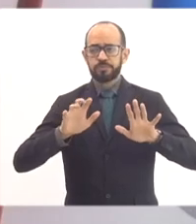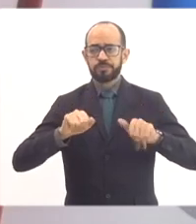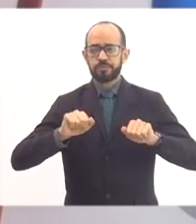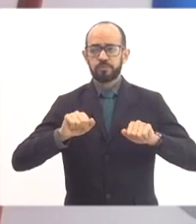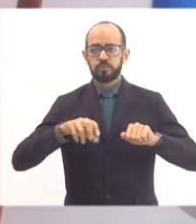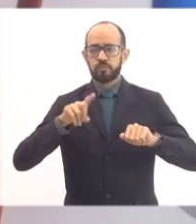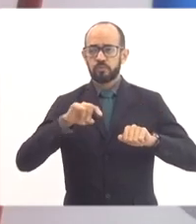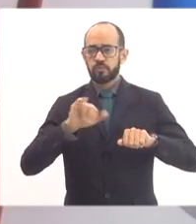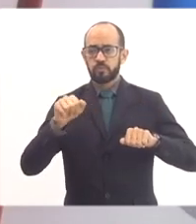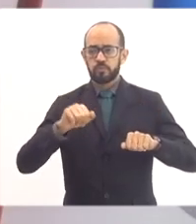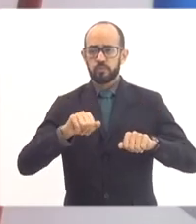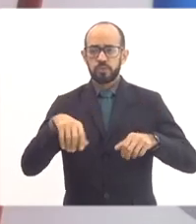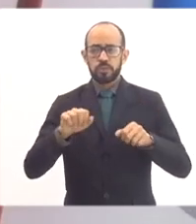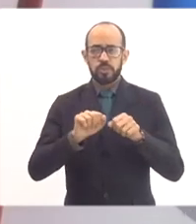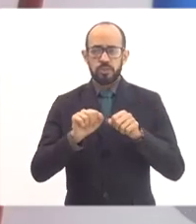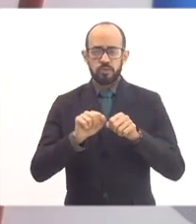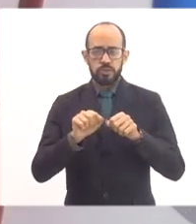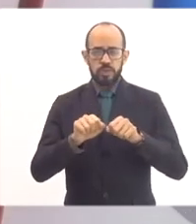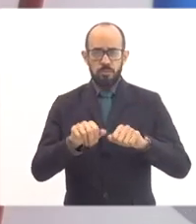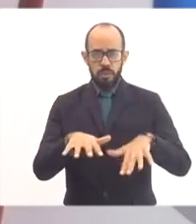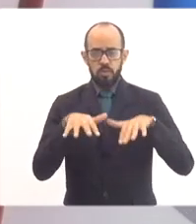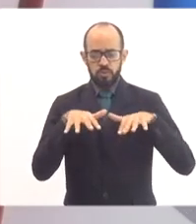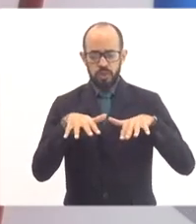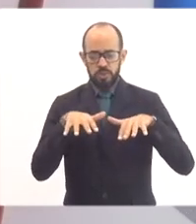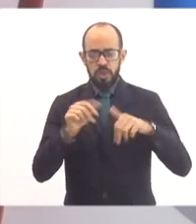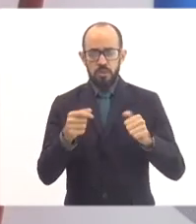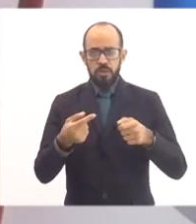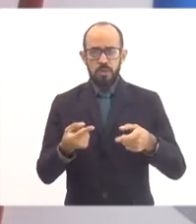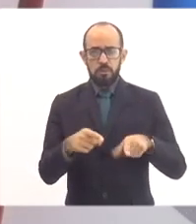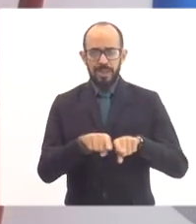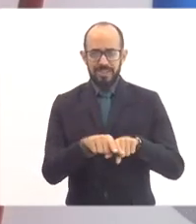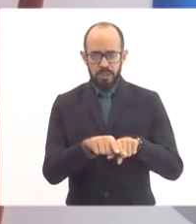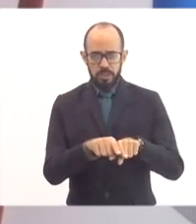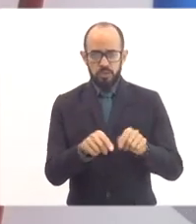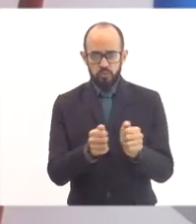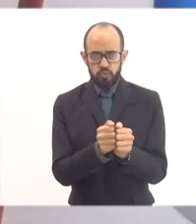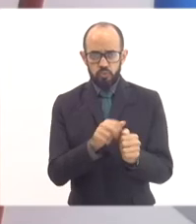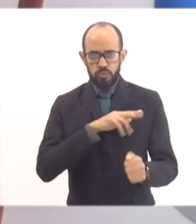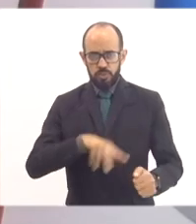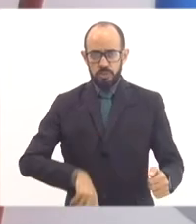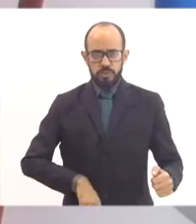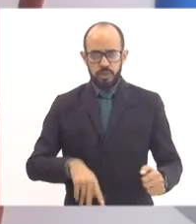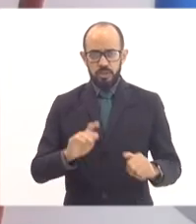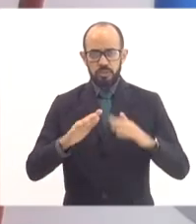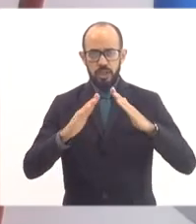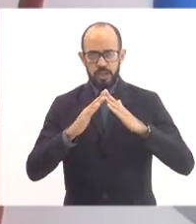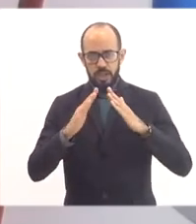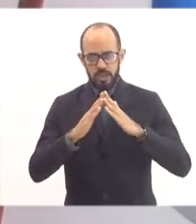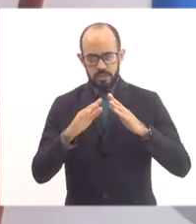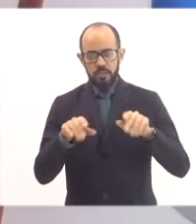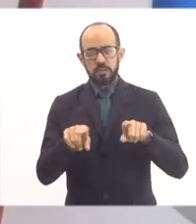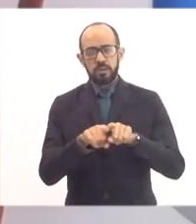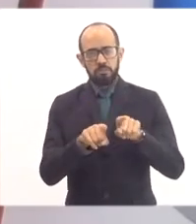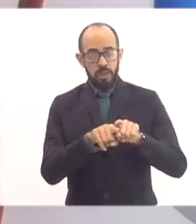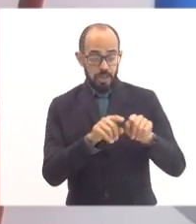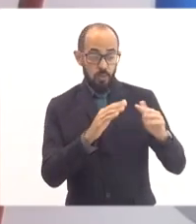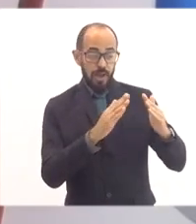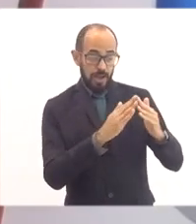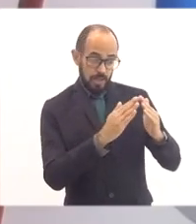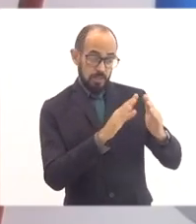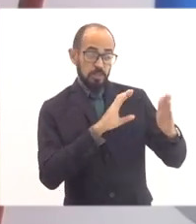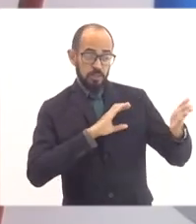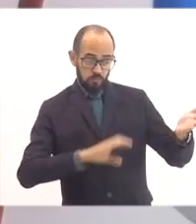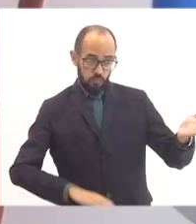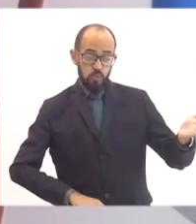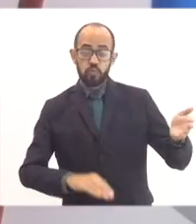uma realização de uma audiência aqui, em parceria com a presidência da Casa, com outras comissões, com a própria Casa Civil, a gente estabeleceu aqui um